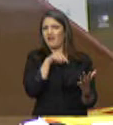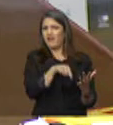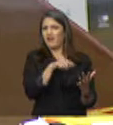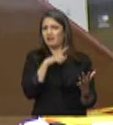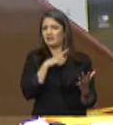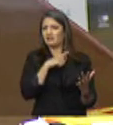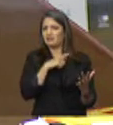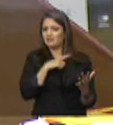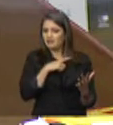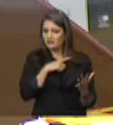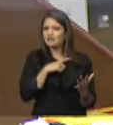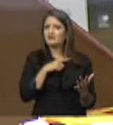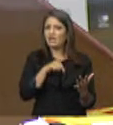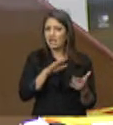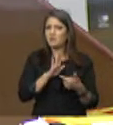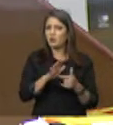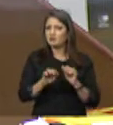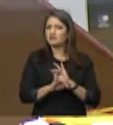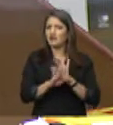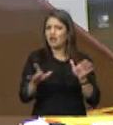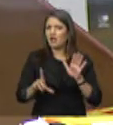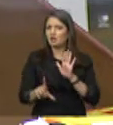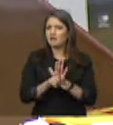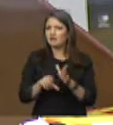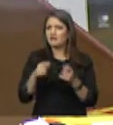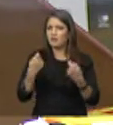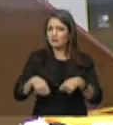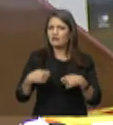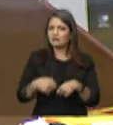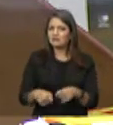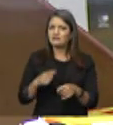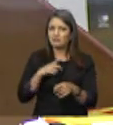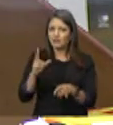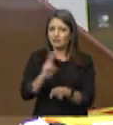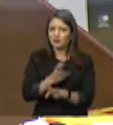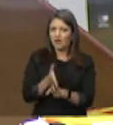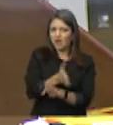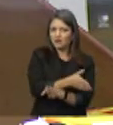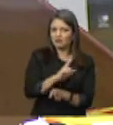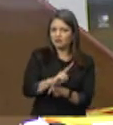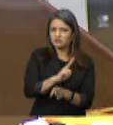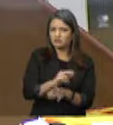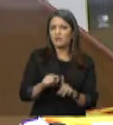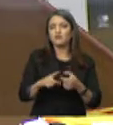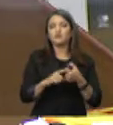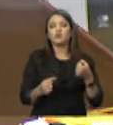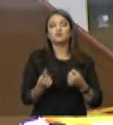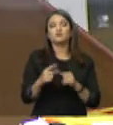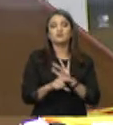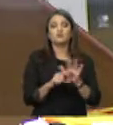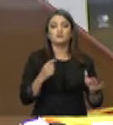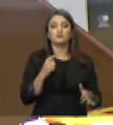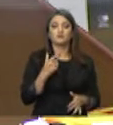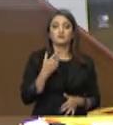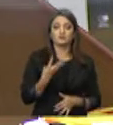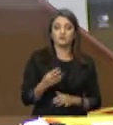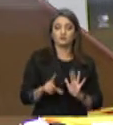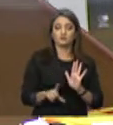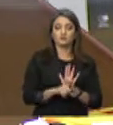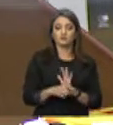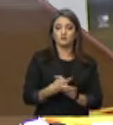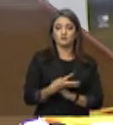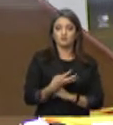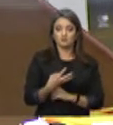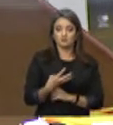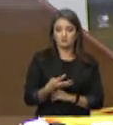legislador que a norma tem aplicação retroativa por todos o artigo 1º Parágrafo 4º da 8424 na